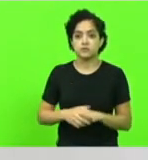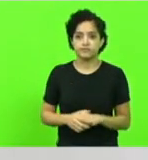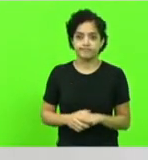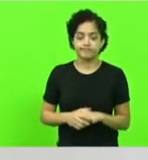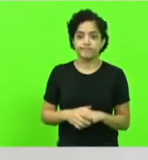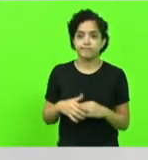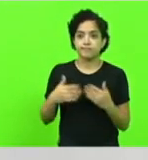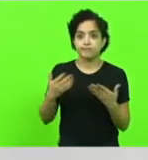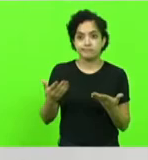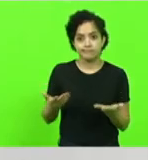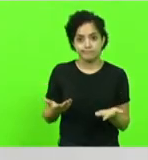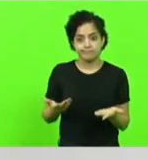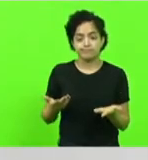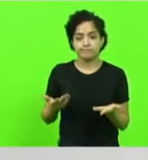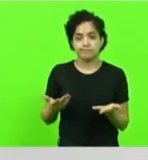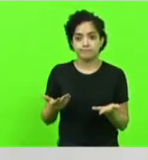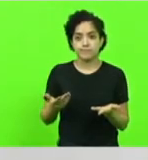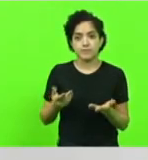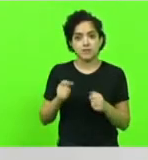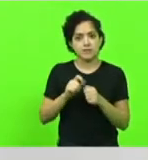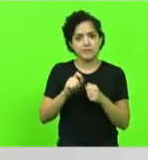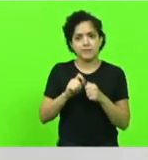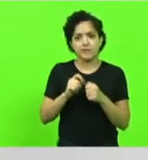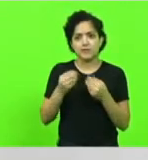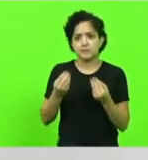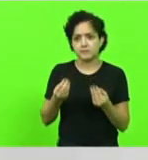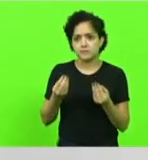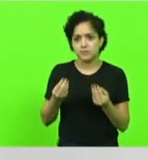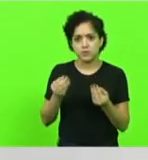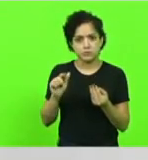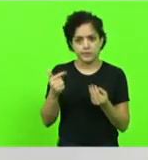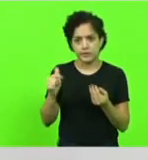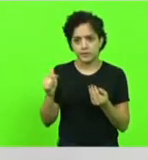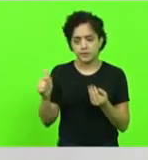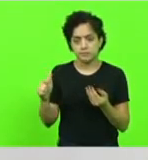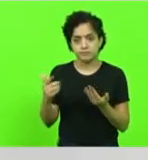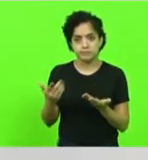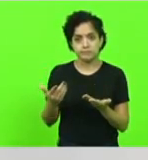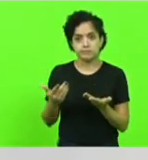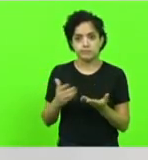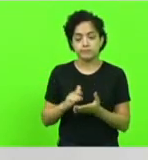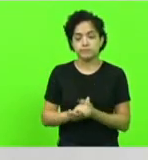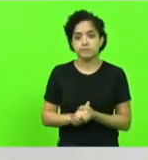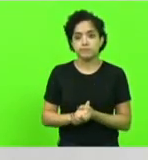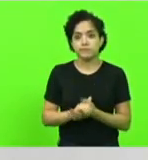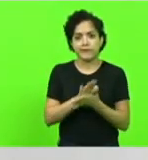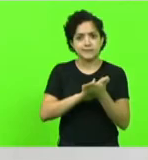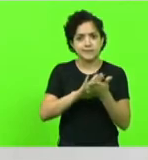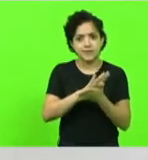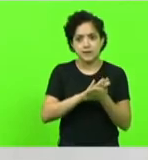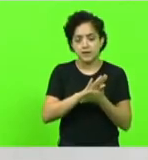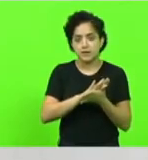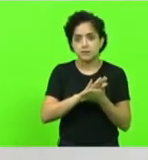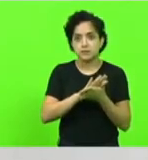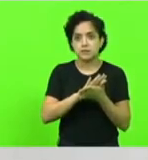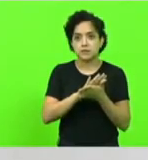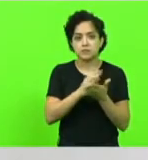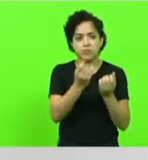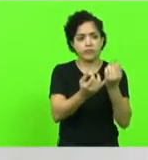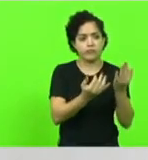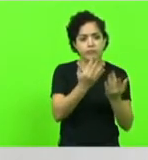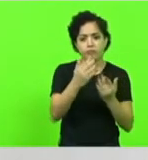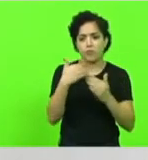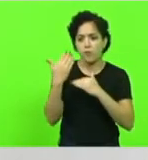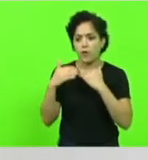Isso é falta do que fazer, né? Isso só pode ser falta do que fazer. Não, é que não está pegando fogo, não está morrendo ninguém